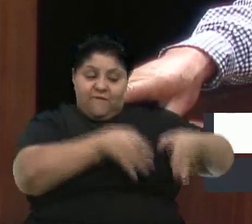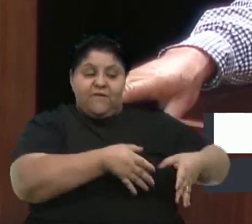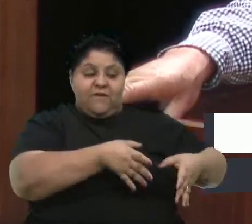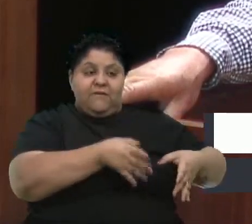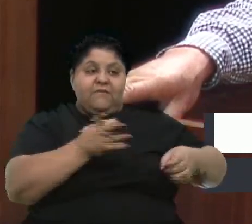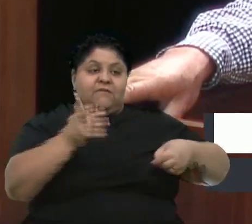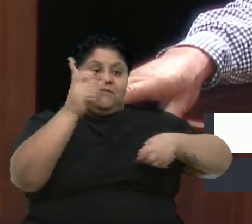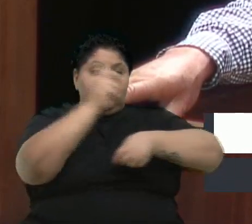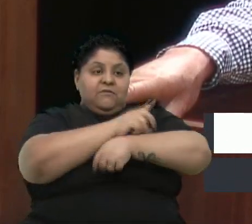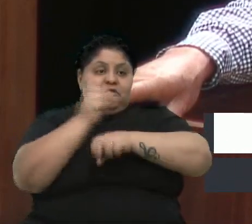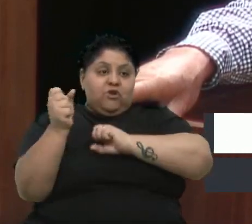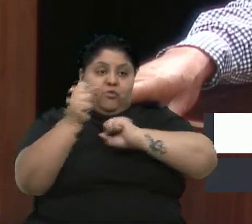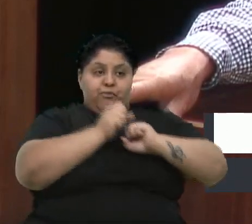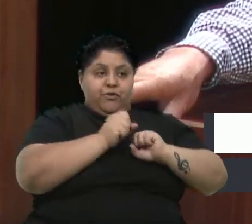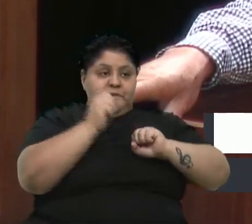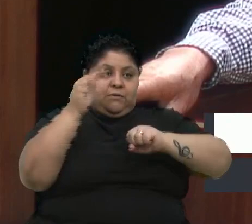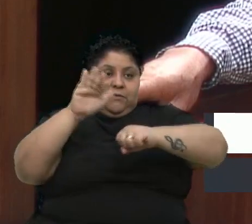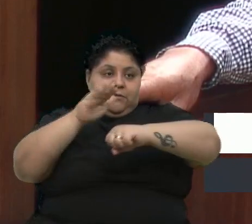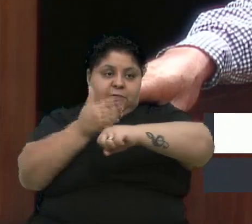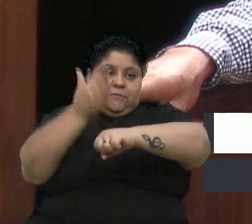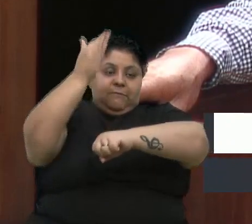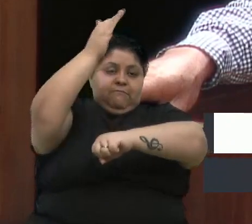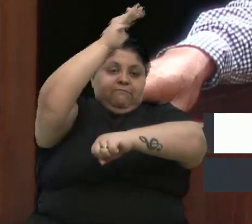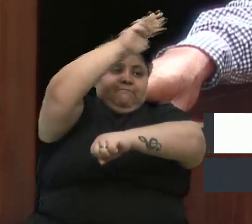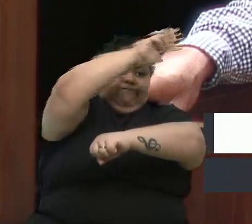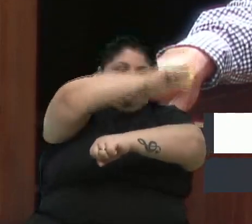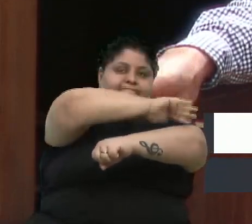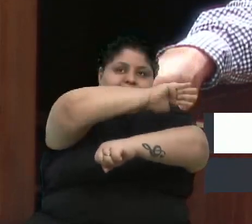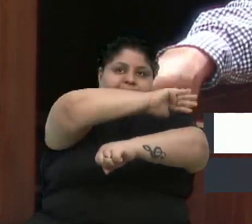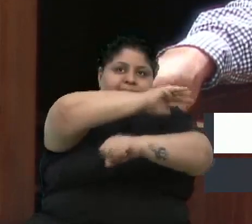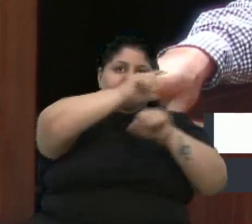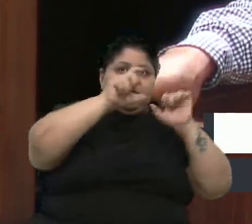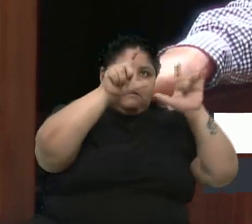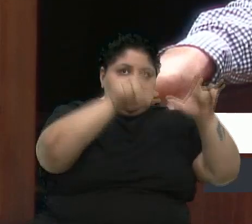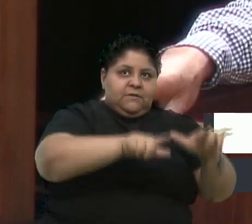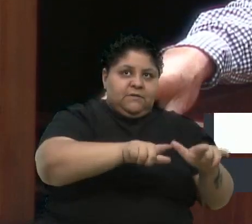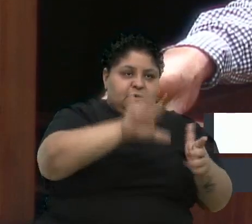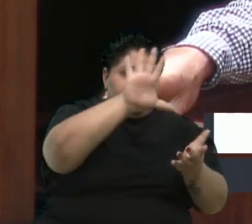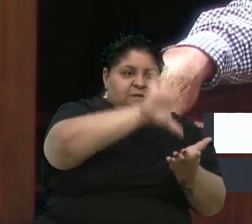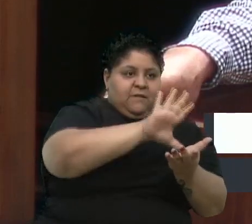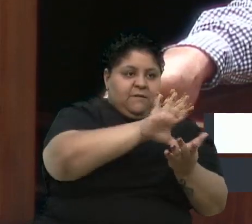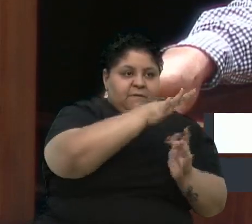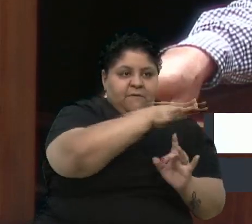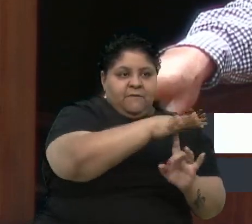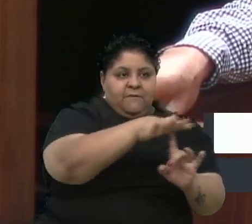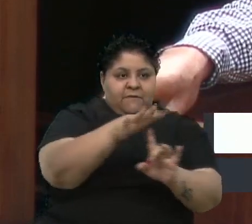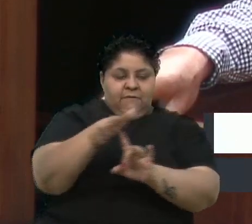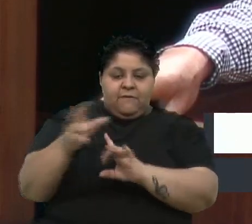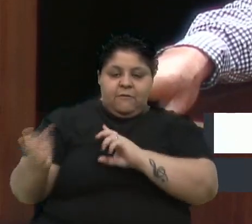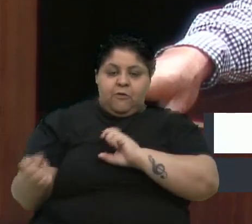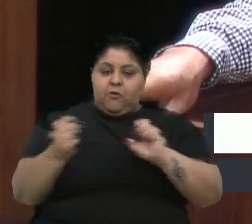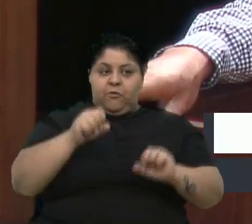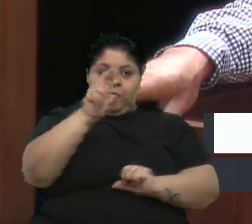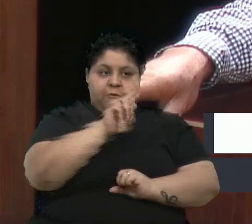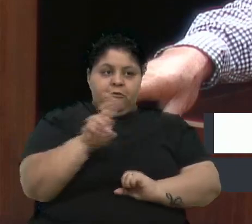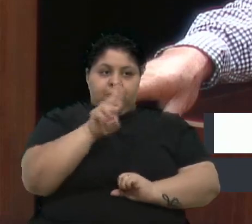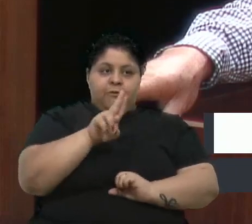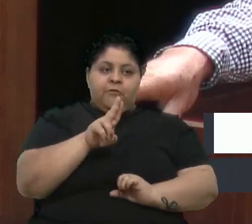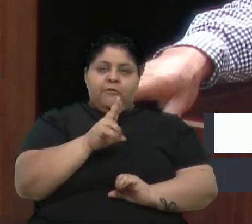dia poder cobrir, começar por um espaço que é lá na Praça das Feiras, que pode ser usado